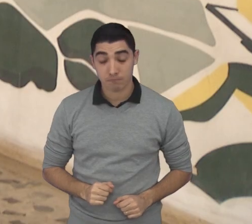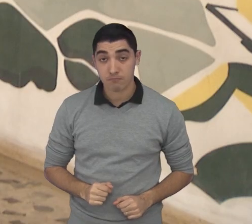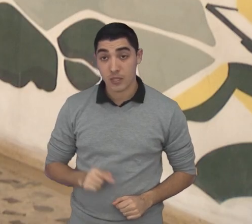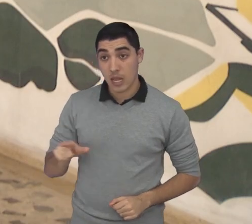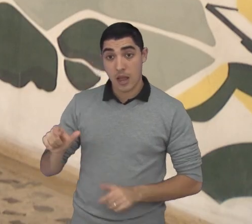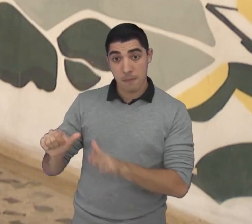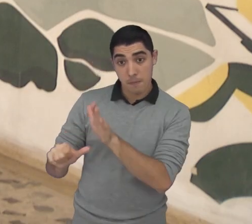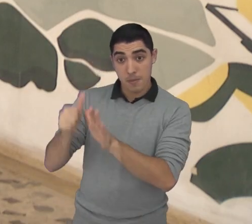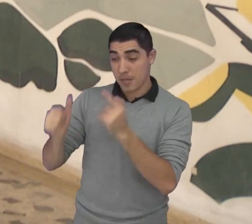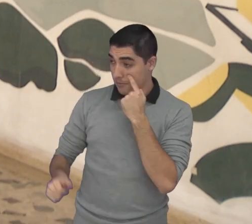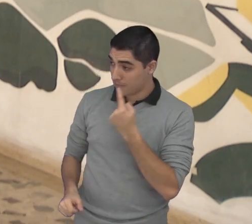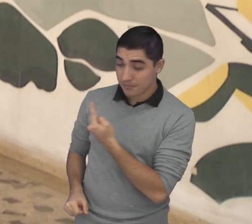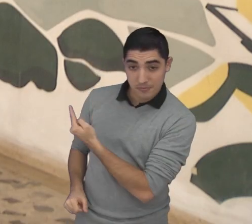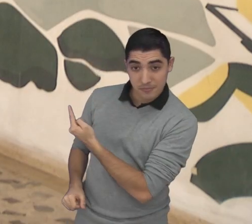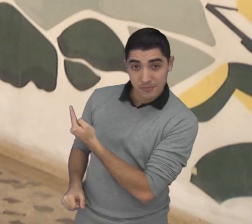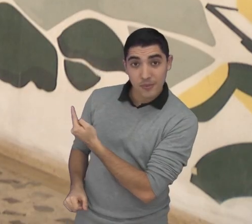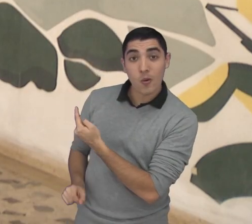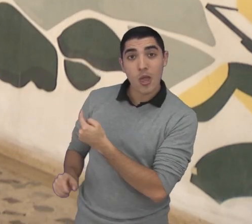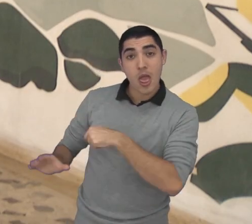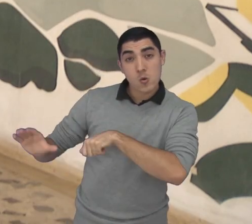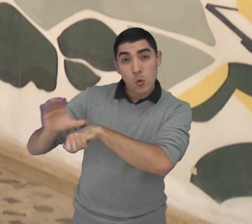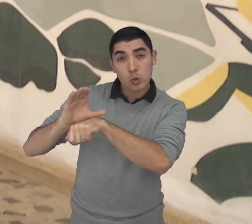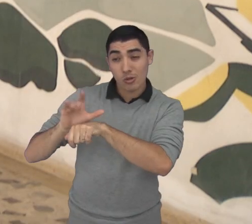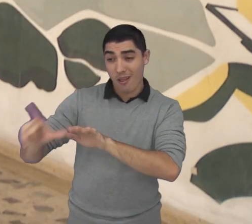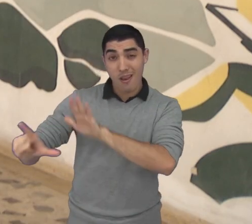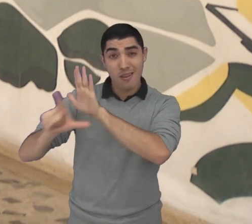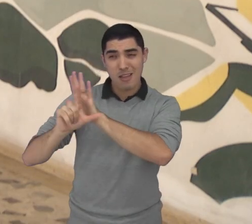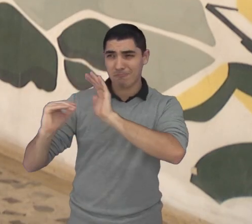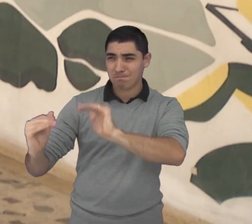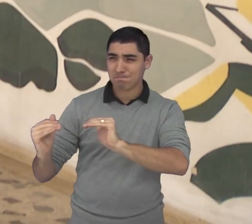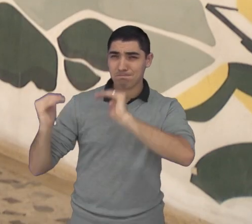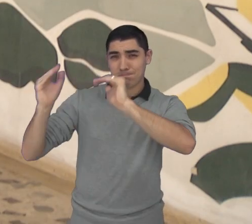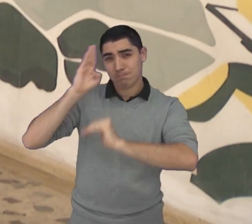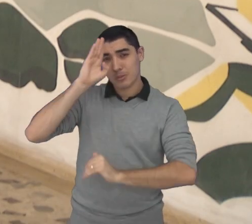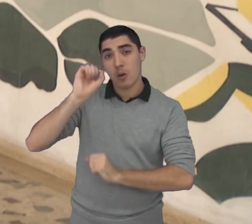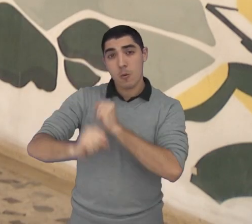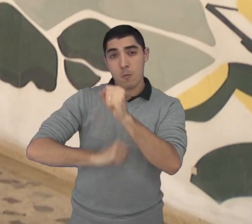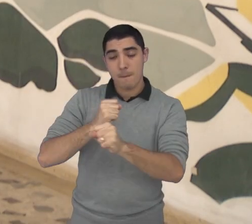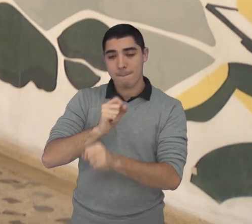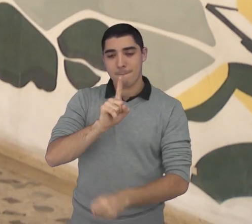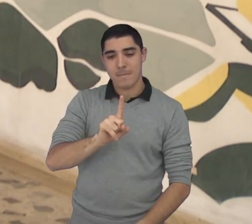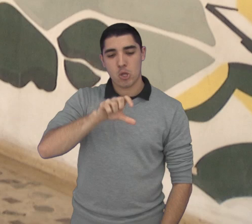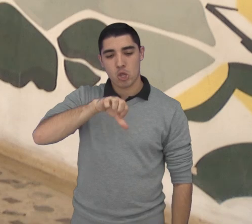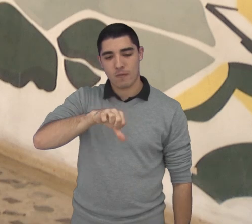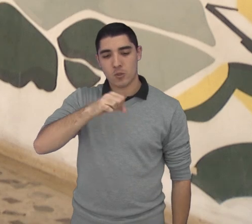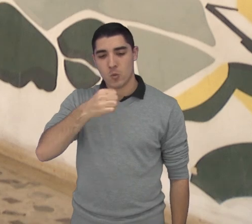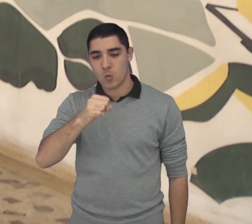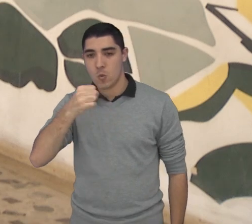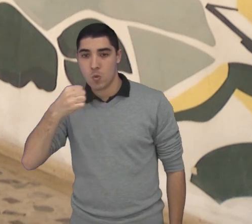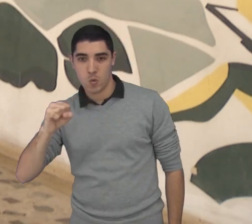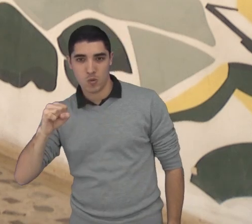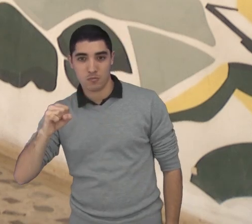A legislação mais importante do país é essa aqui, olha, a Constituição Federal de